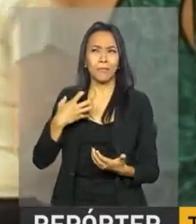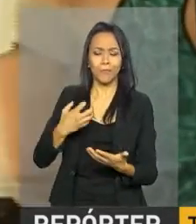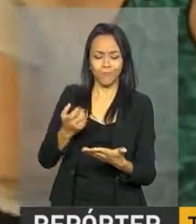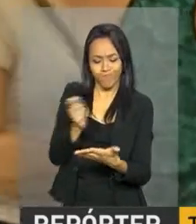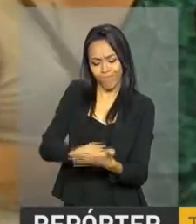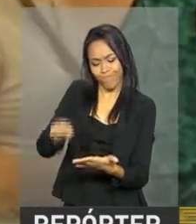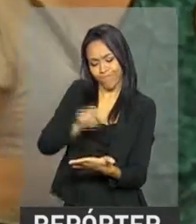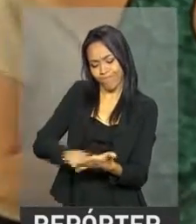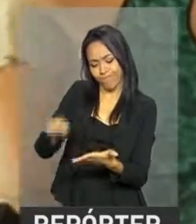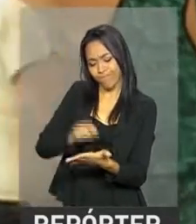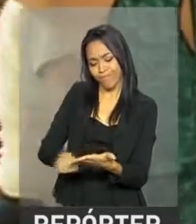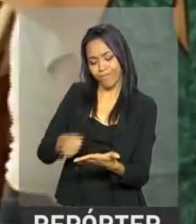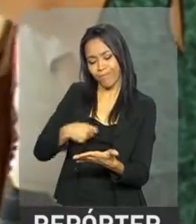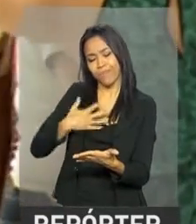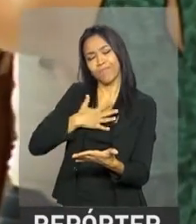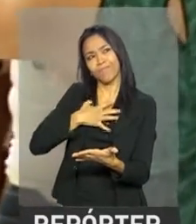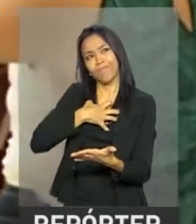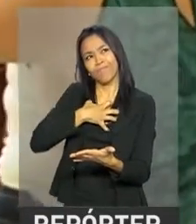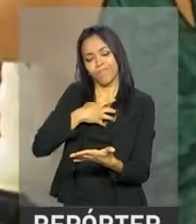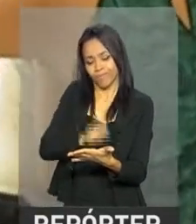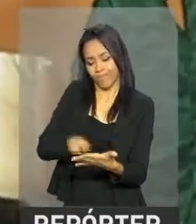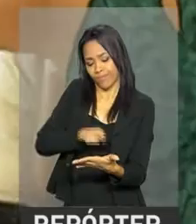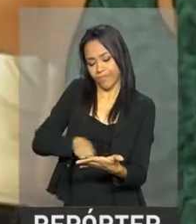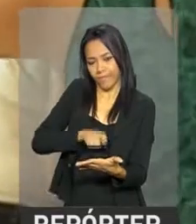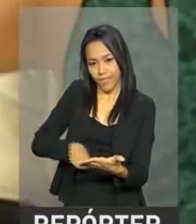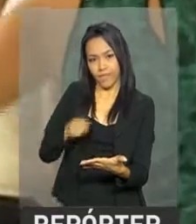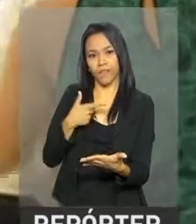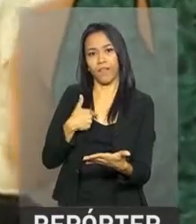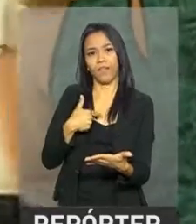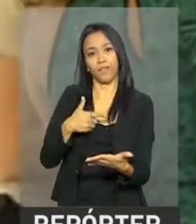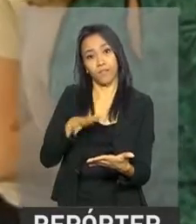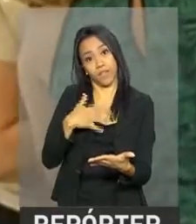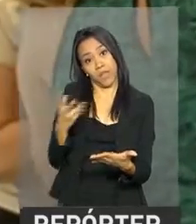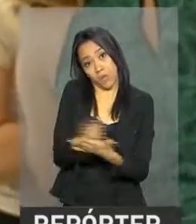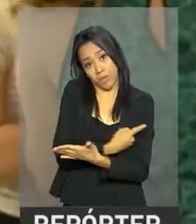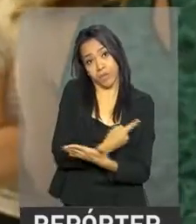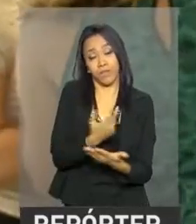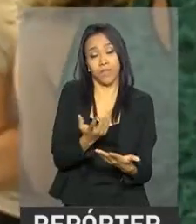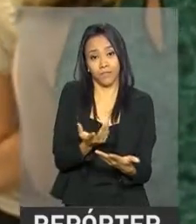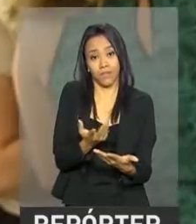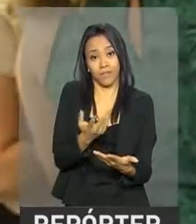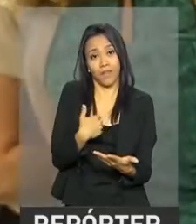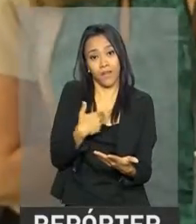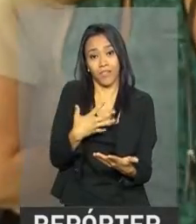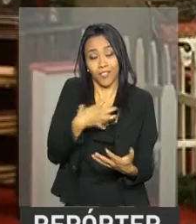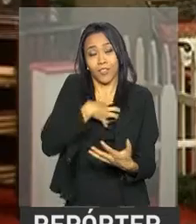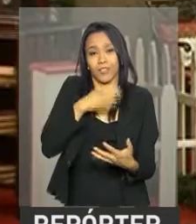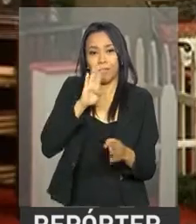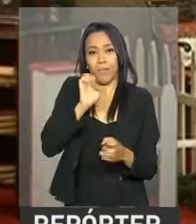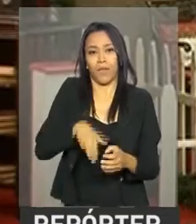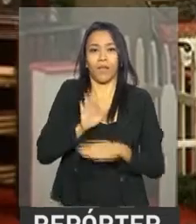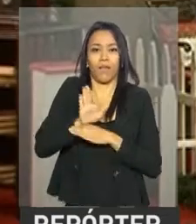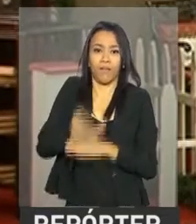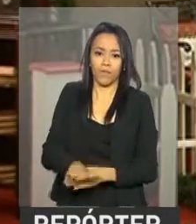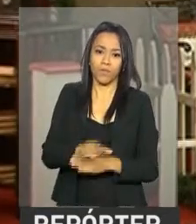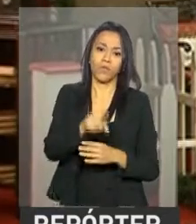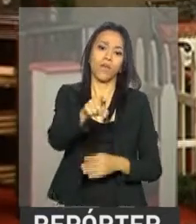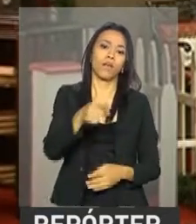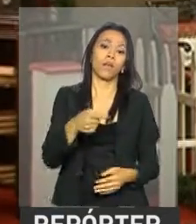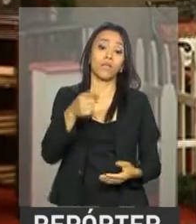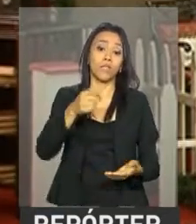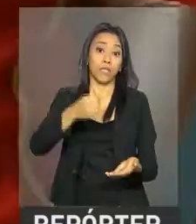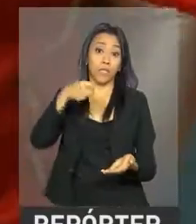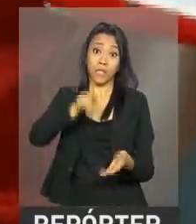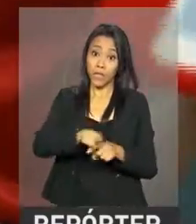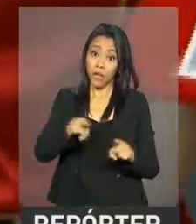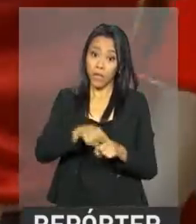bem envolvidos, né? Tem algumas situações aí que talvez já tenha passado na vida, então é bem gratificante. Os selos de Natal dos